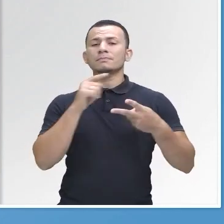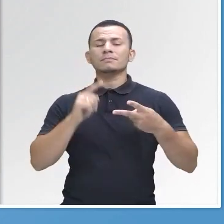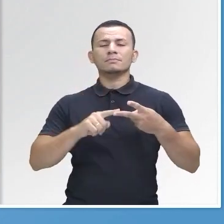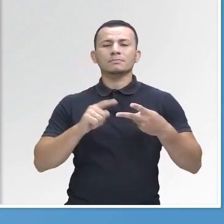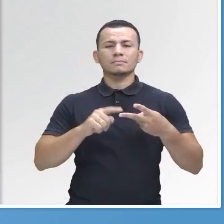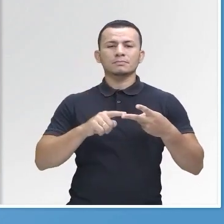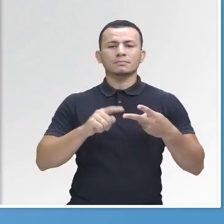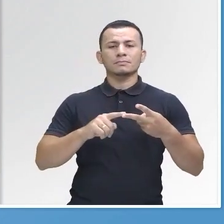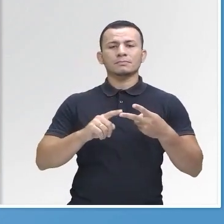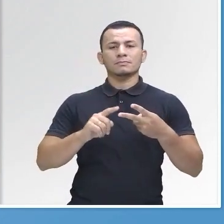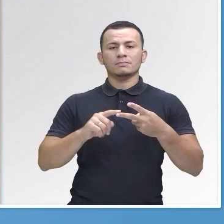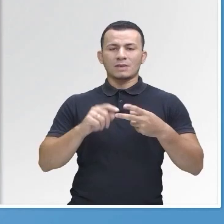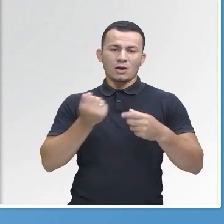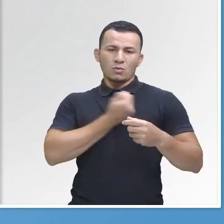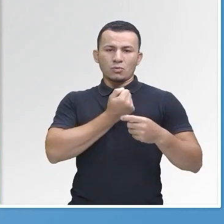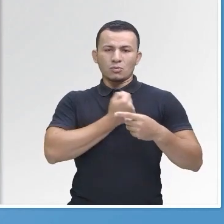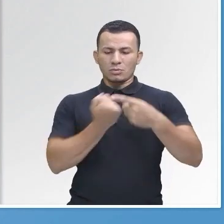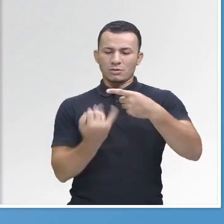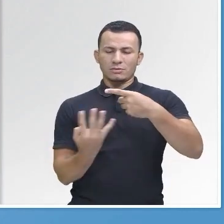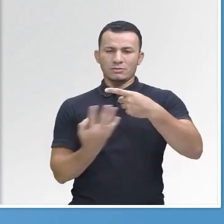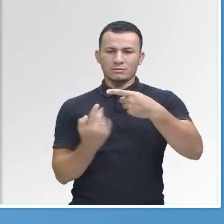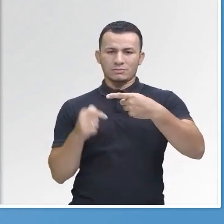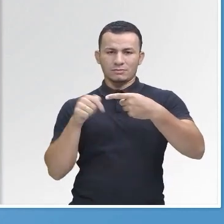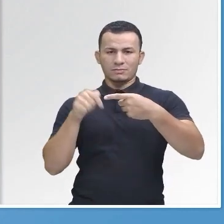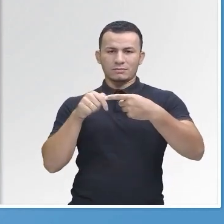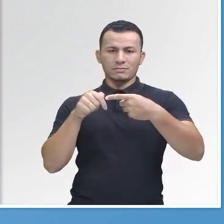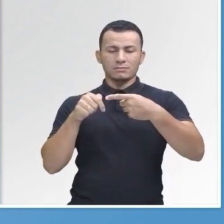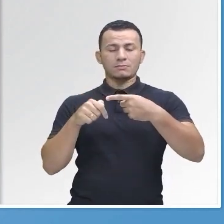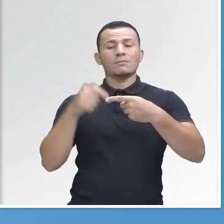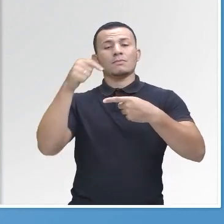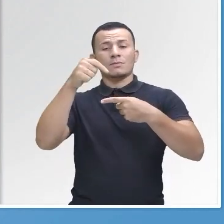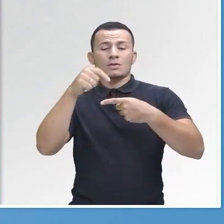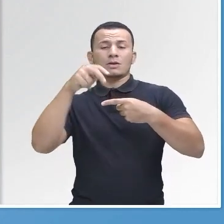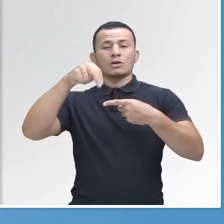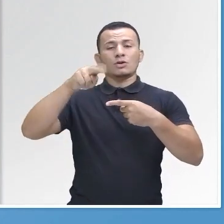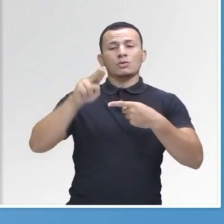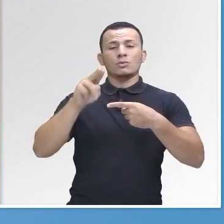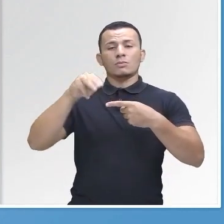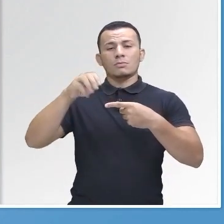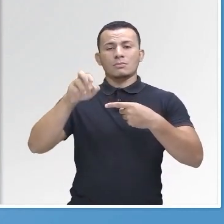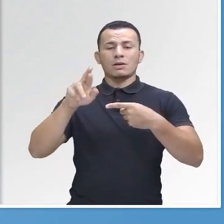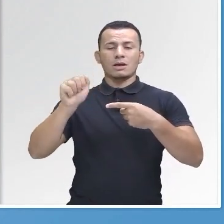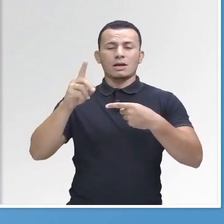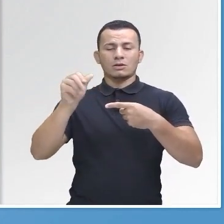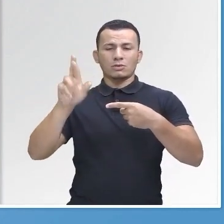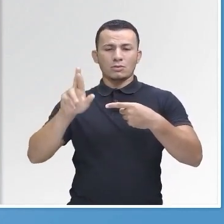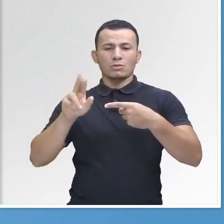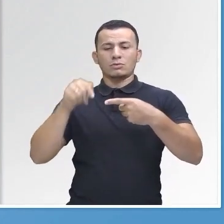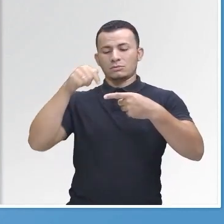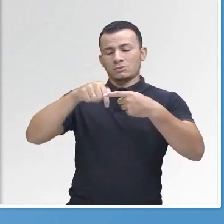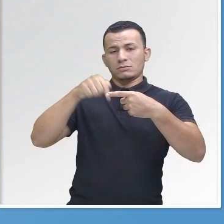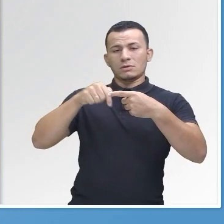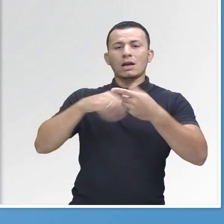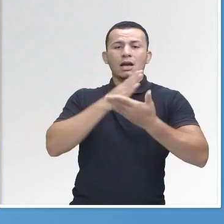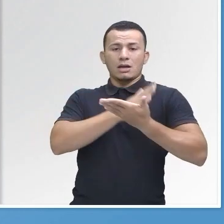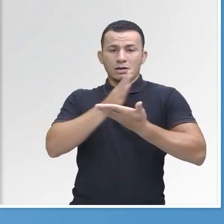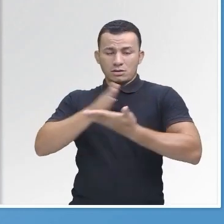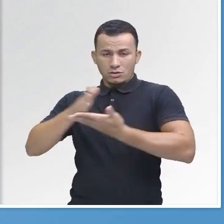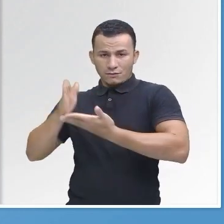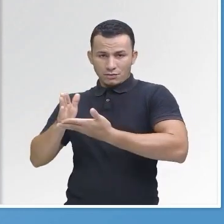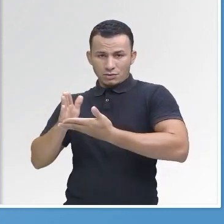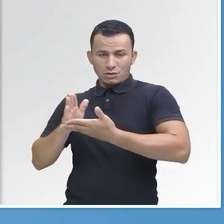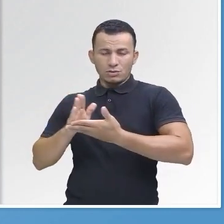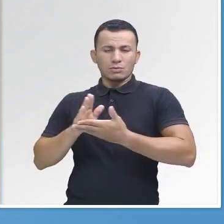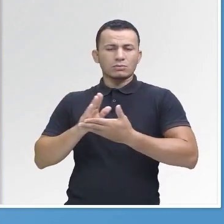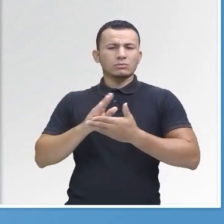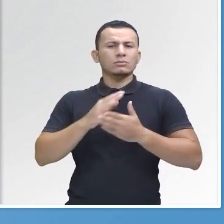esse camarada que está aqui embaixo. Denominador, numerador. O denominador indica quantas partes o todo foi dividido. O galão estava dividido em